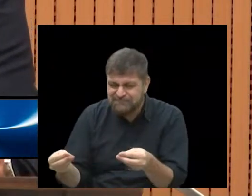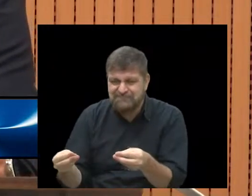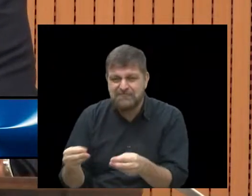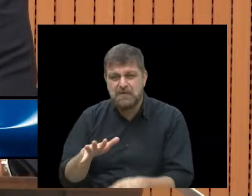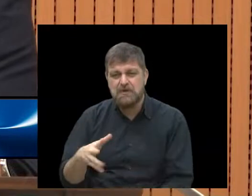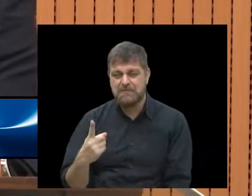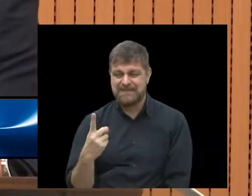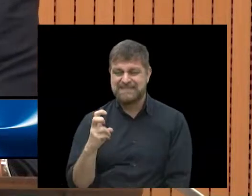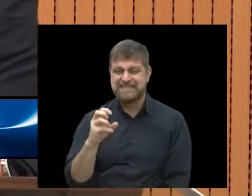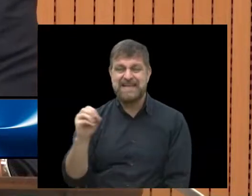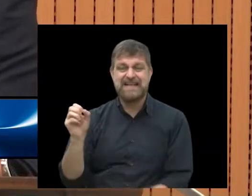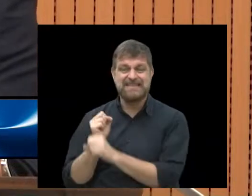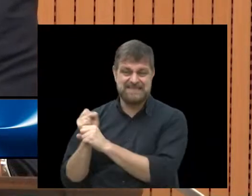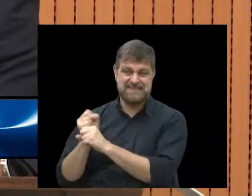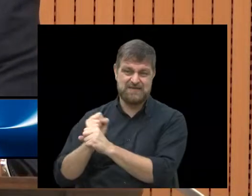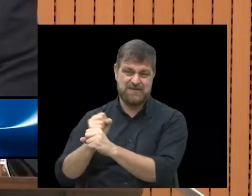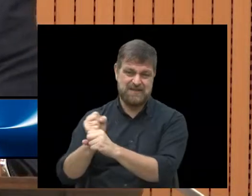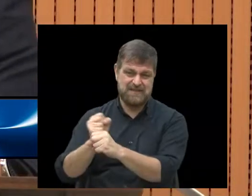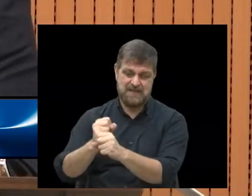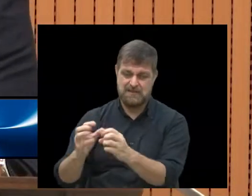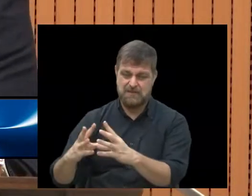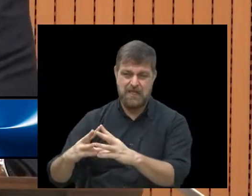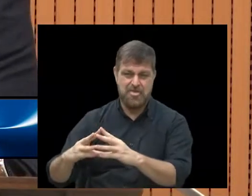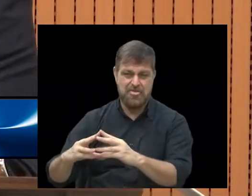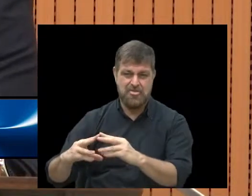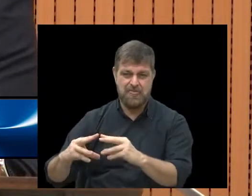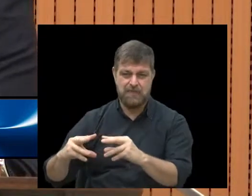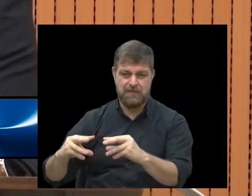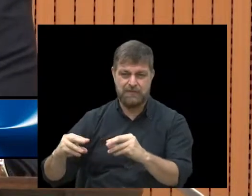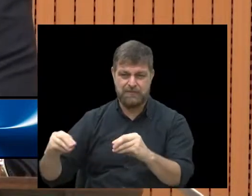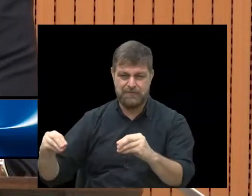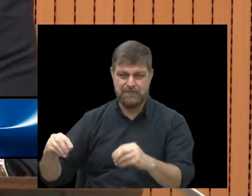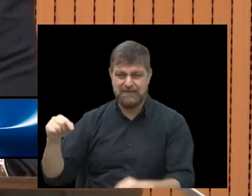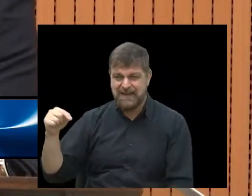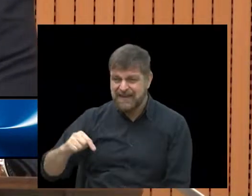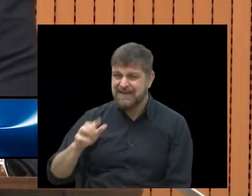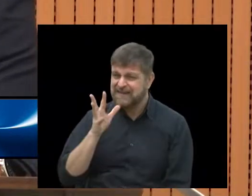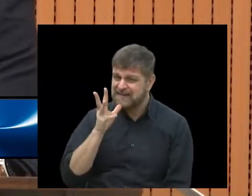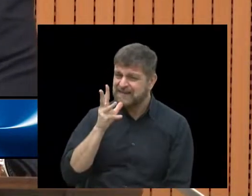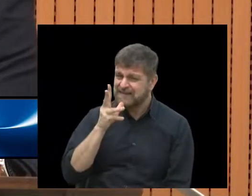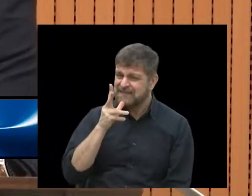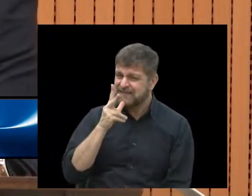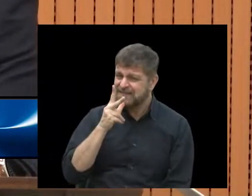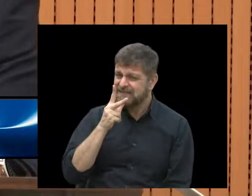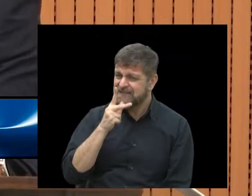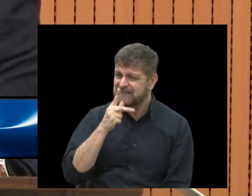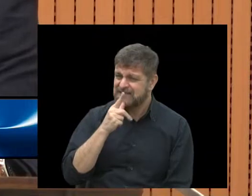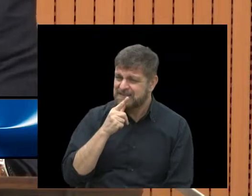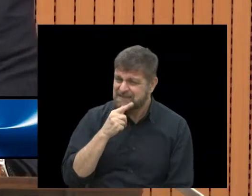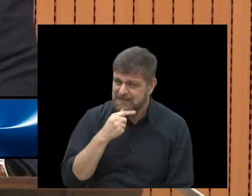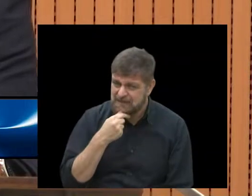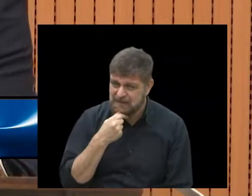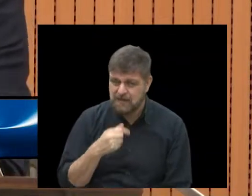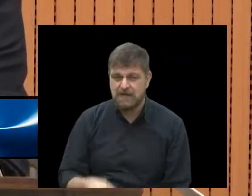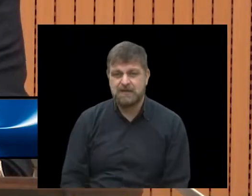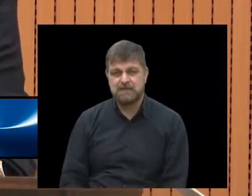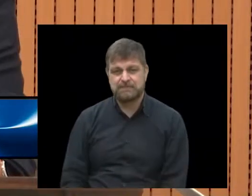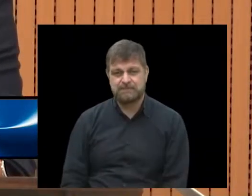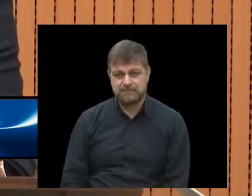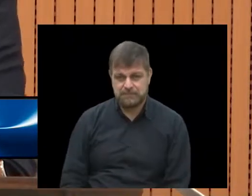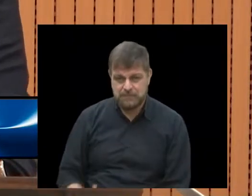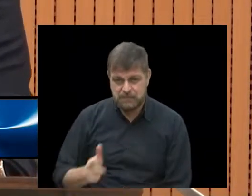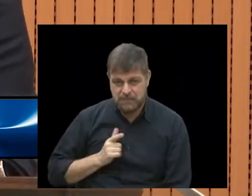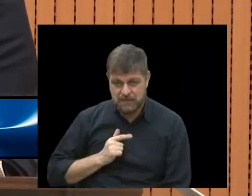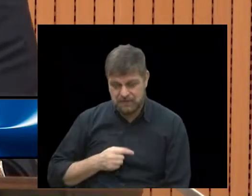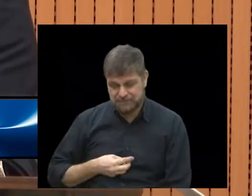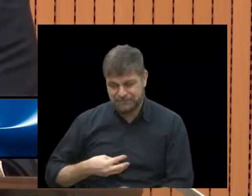100, 150 anos para ser degradado. E ele é degradado em micropartículas e nanopartículas. Essas